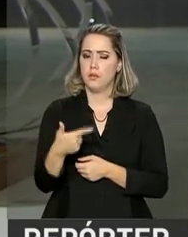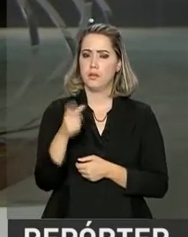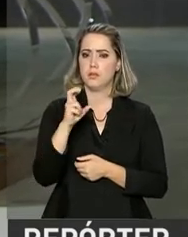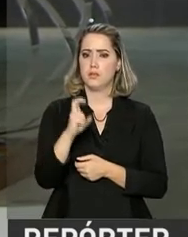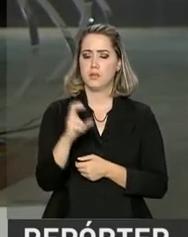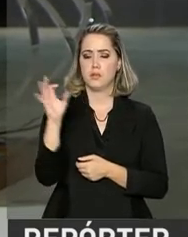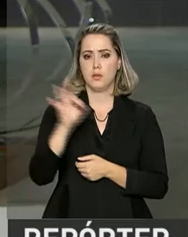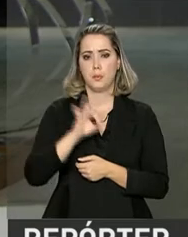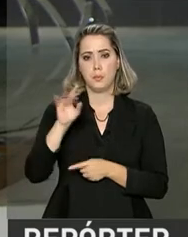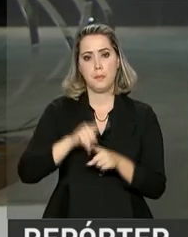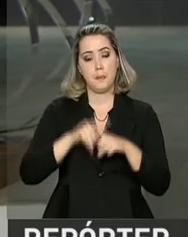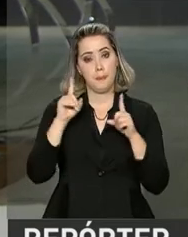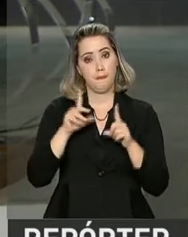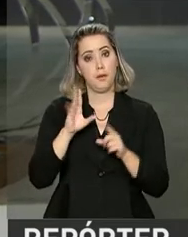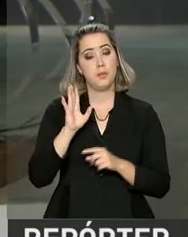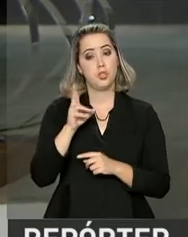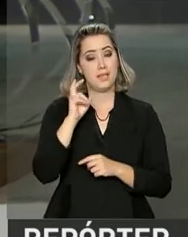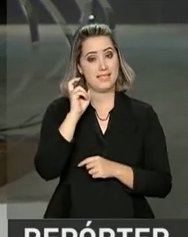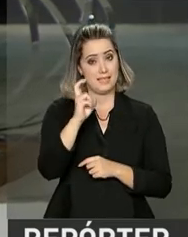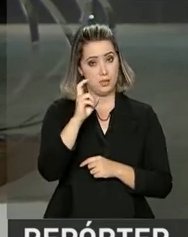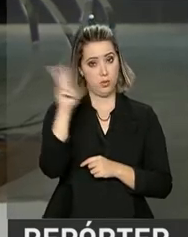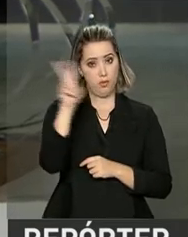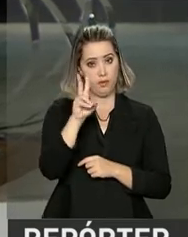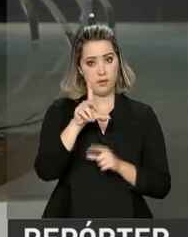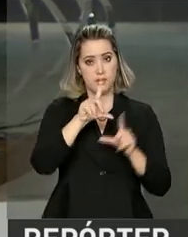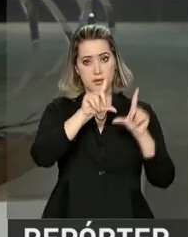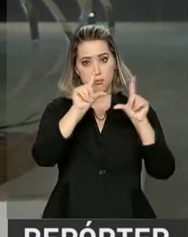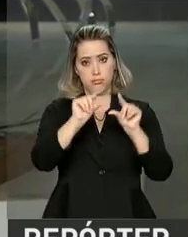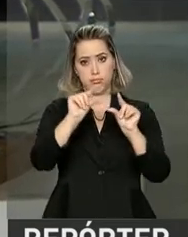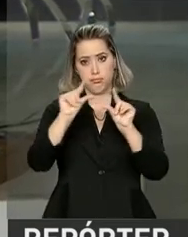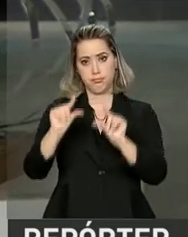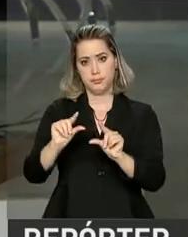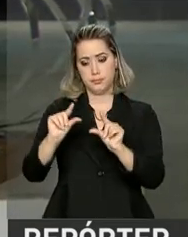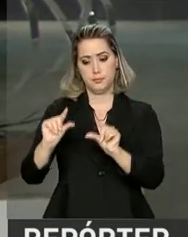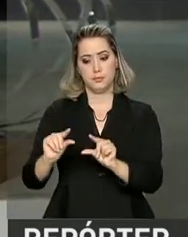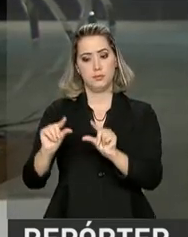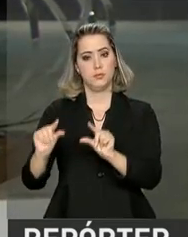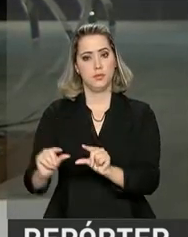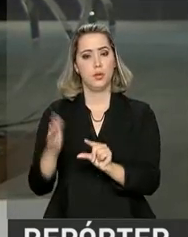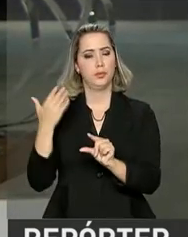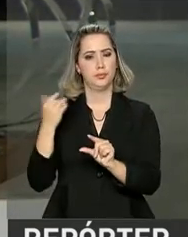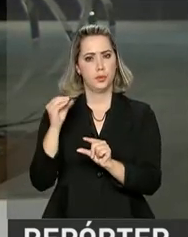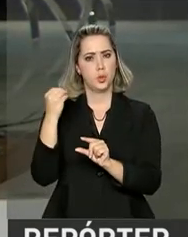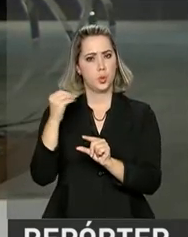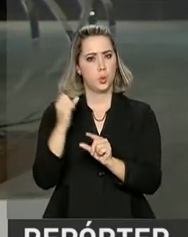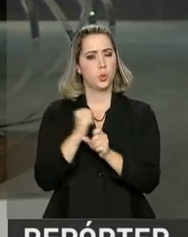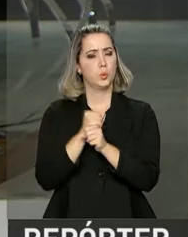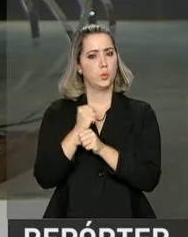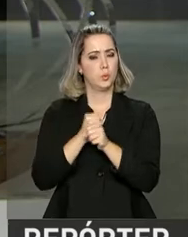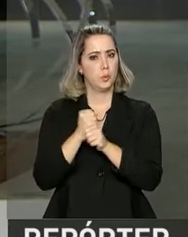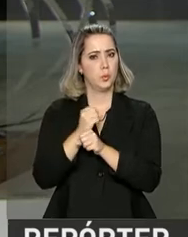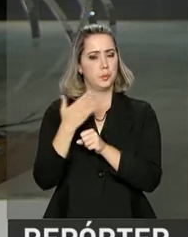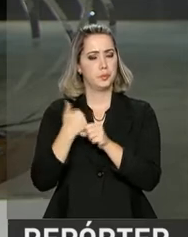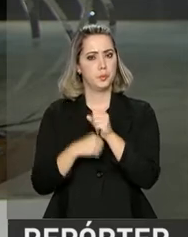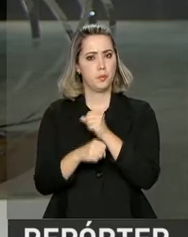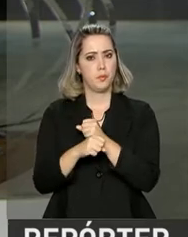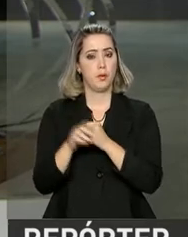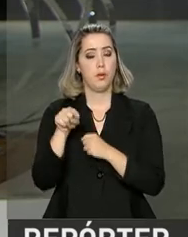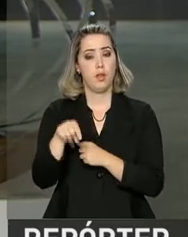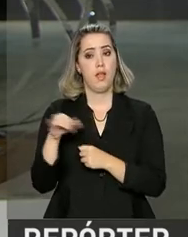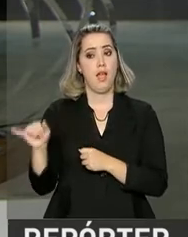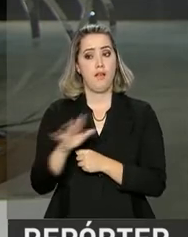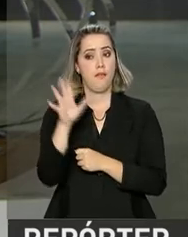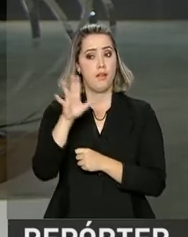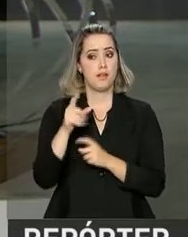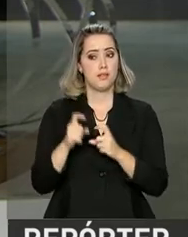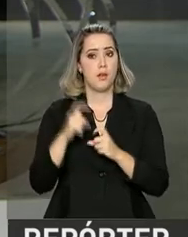11,25%, mas ocorreram 5 quedas consecutivas desde outubro do ano passado. Quando a inflação está alta, o Banco